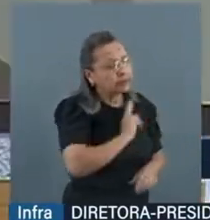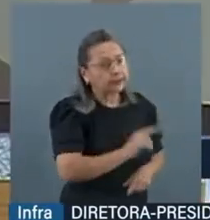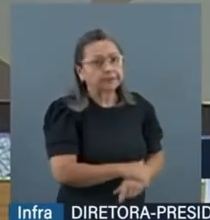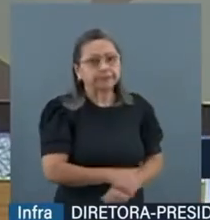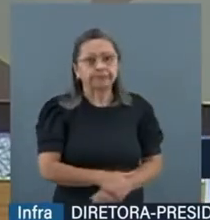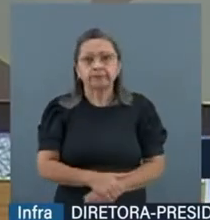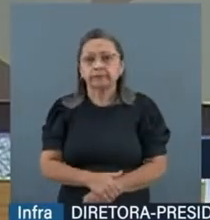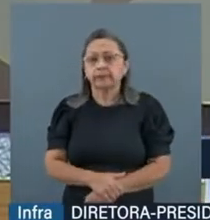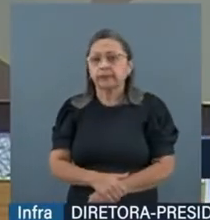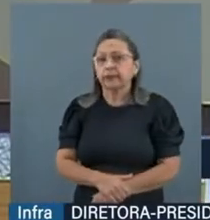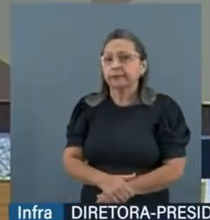cidadão com a palavra